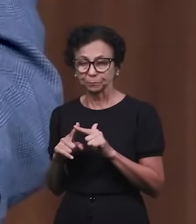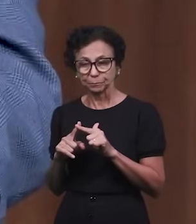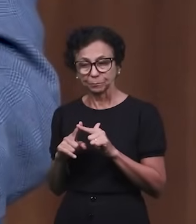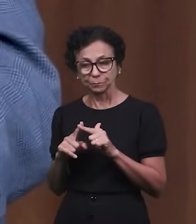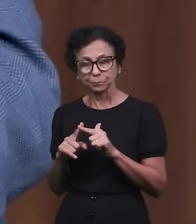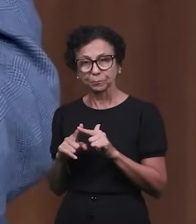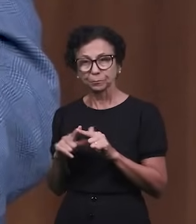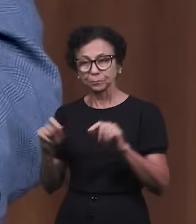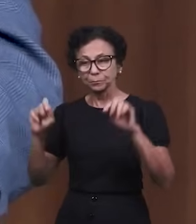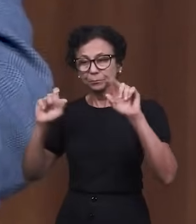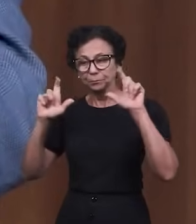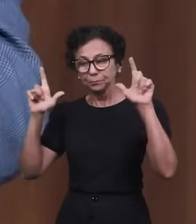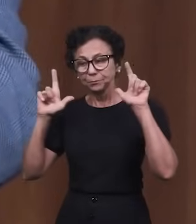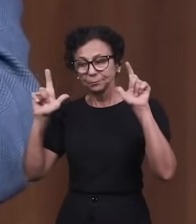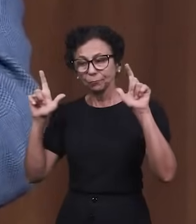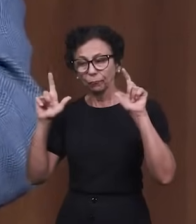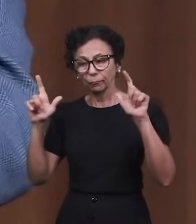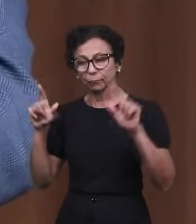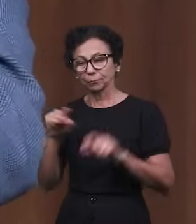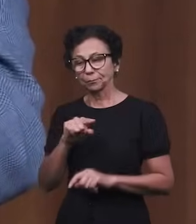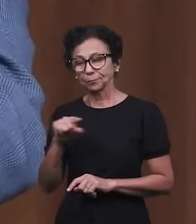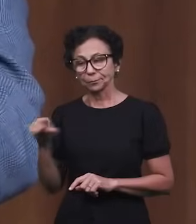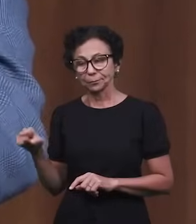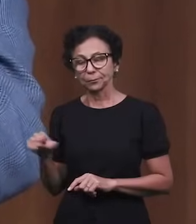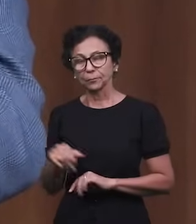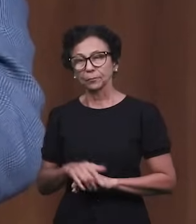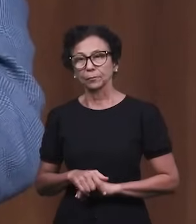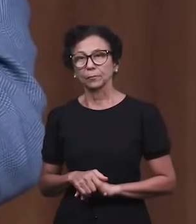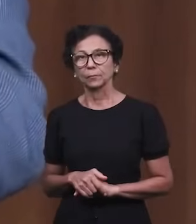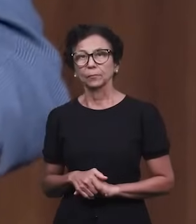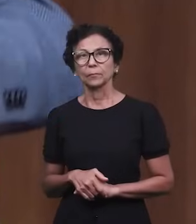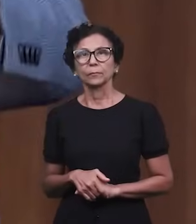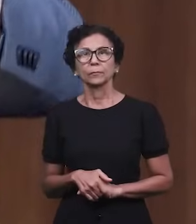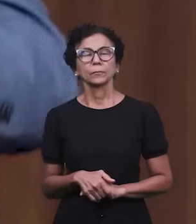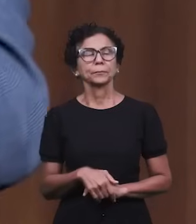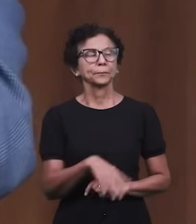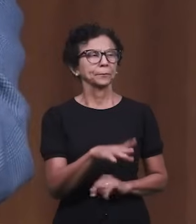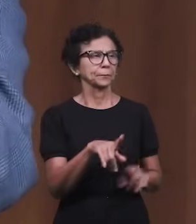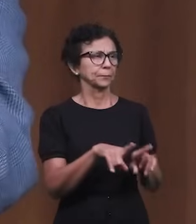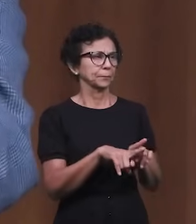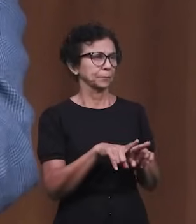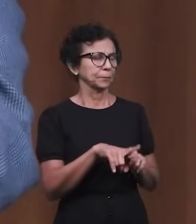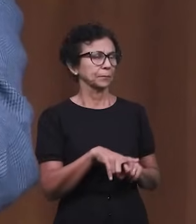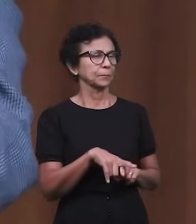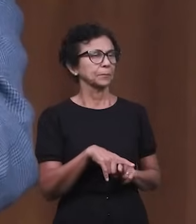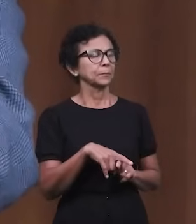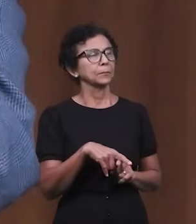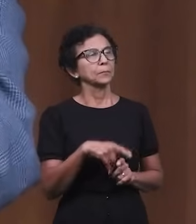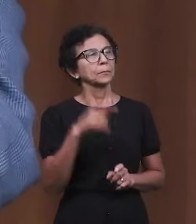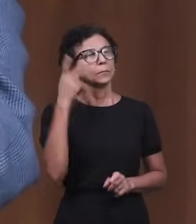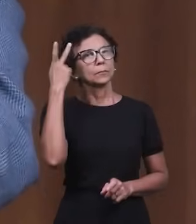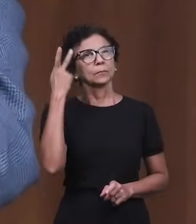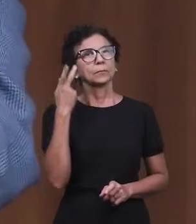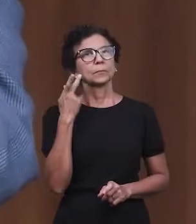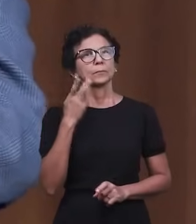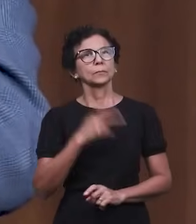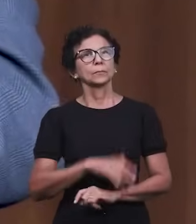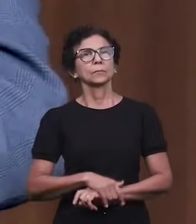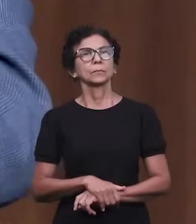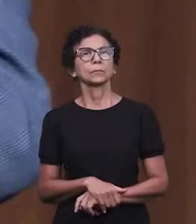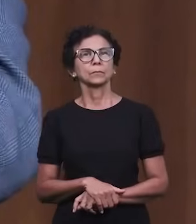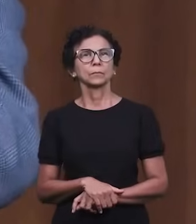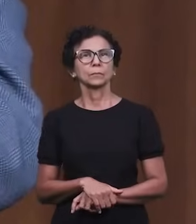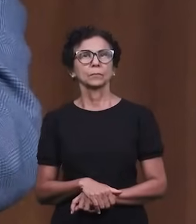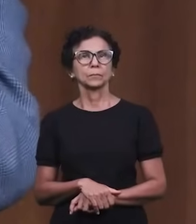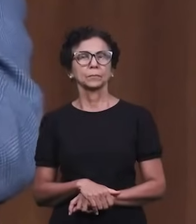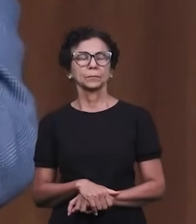você não despertar a igreja nesse sentido, é muito comum, Sérgio e Marcelo, nós estamos fugindo um